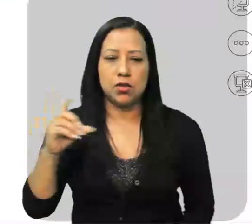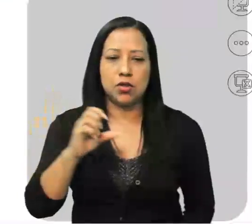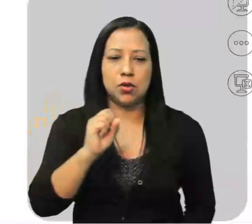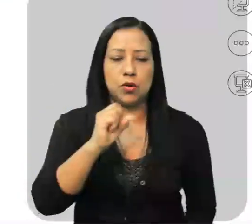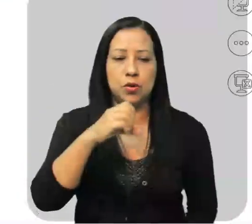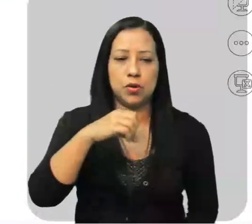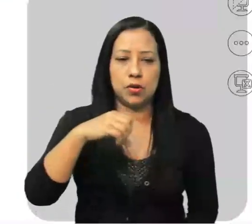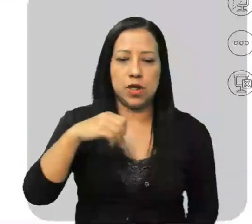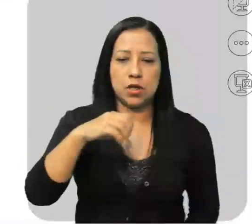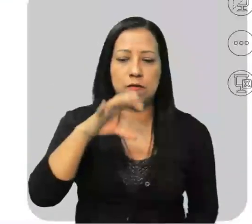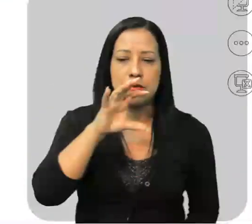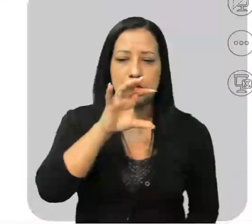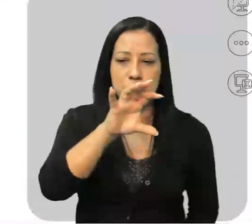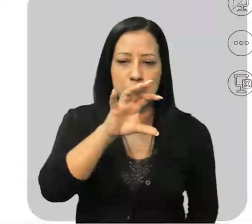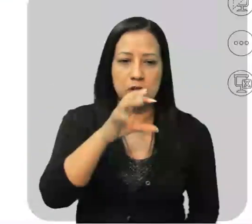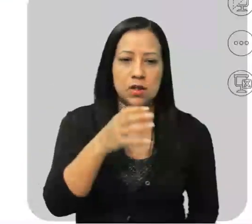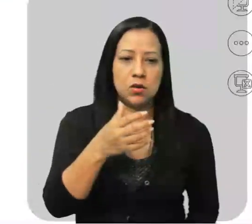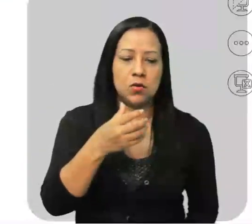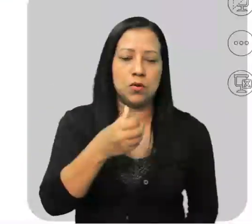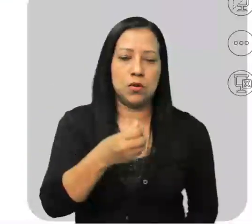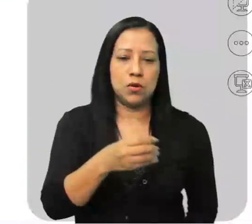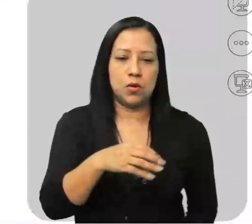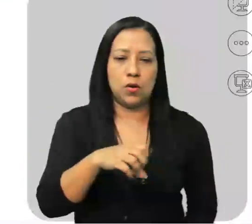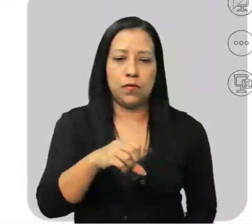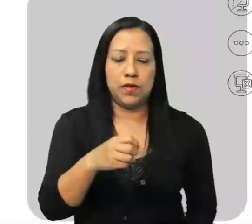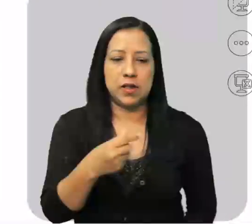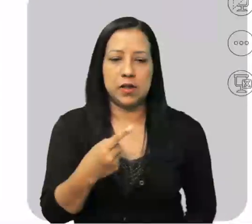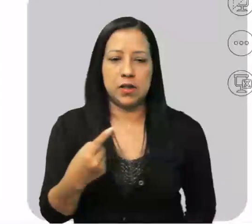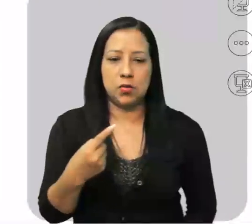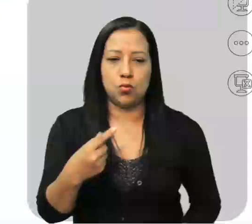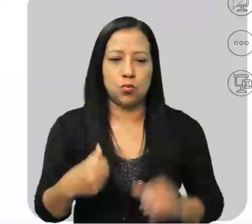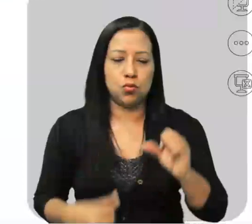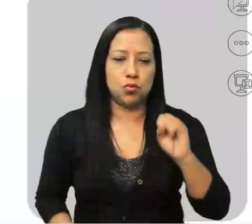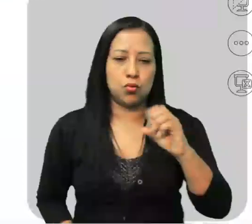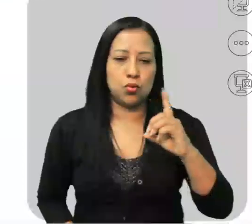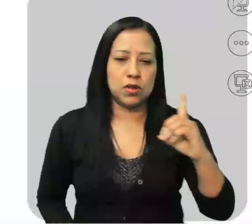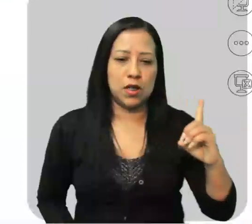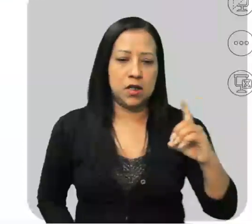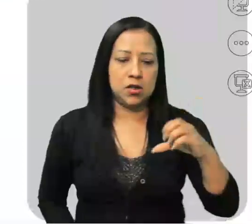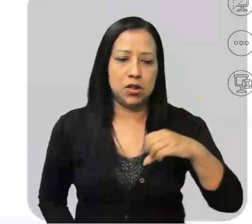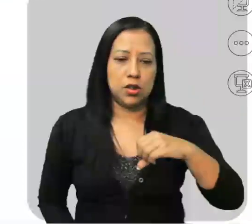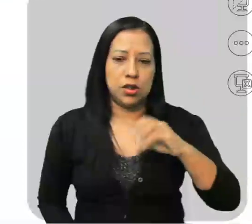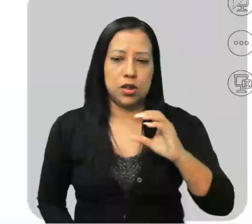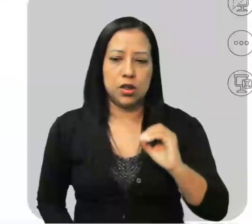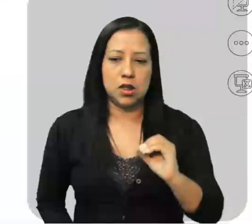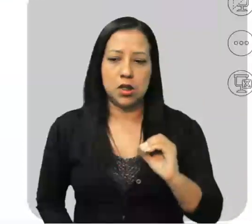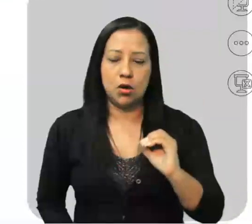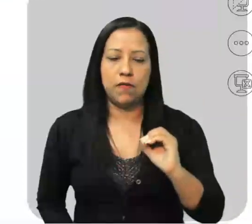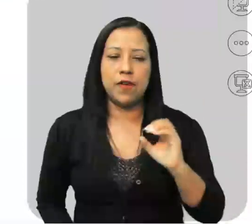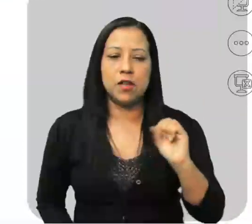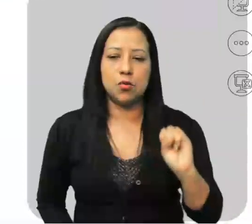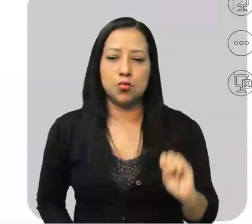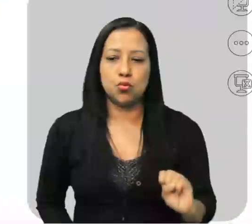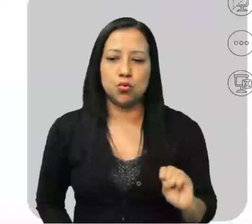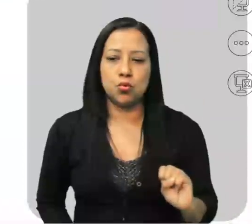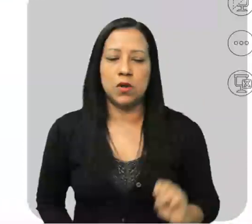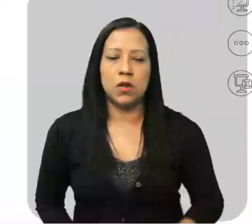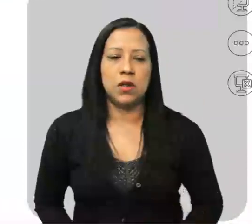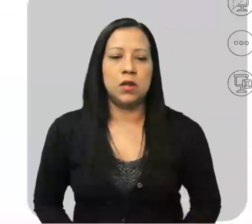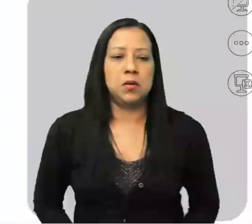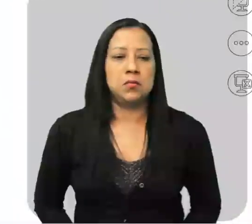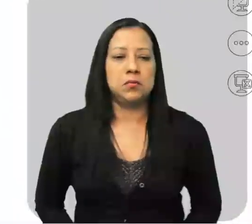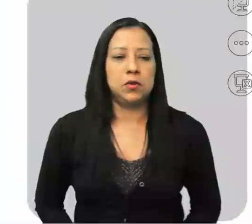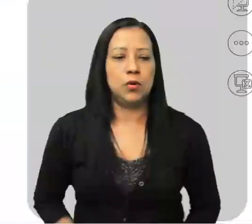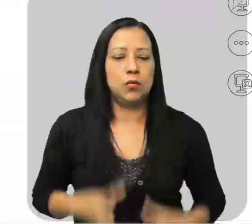74% no Nordeste, 89% no Centro-Oeste, 91% no Sudeste e 90% no Sul. A média do Brasil é